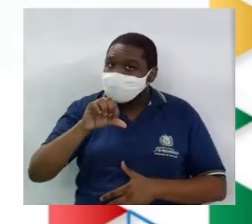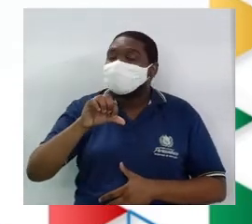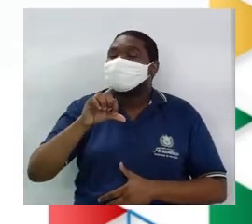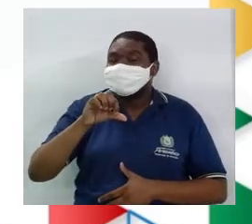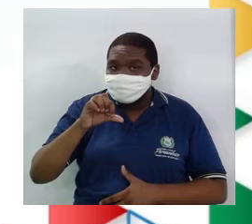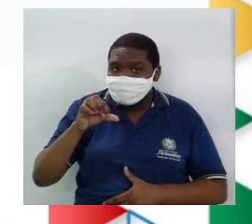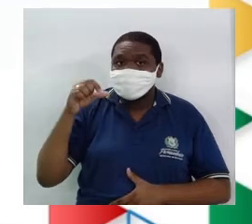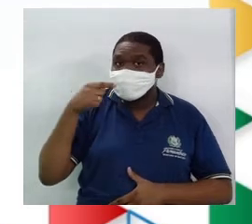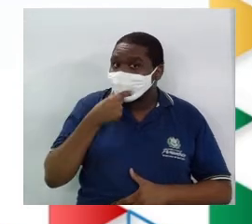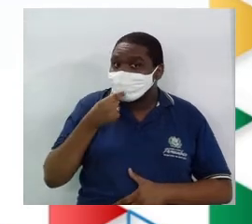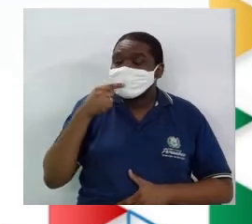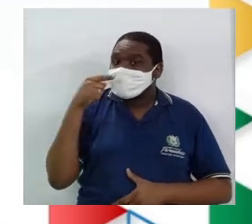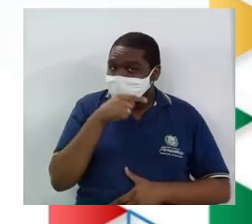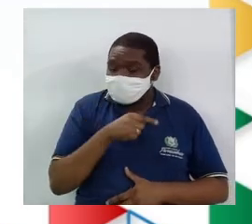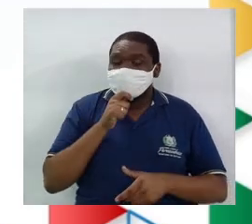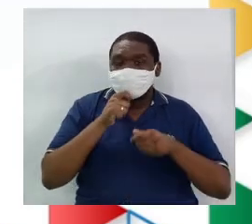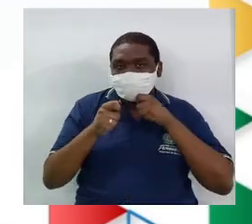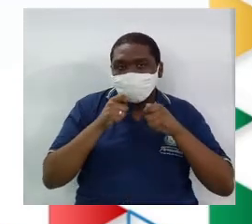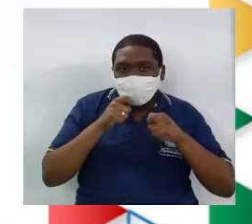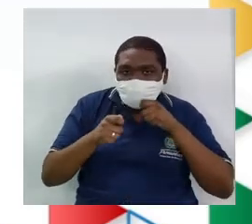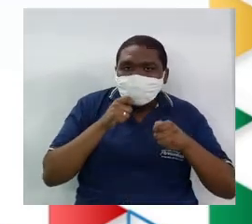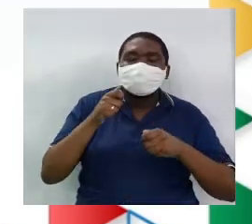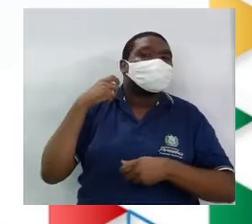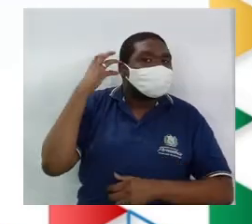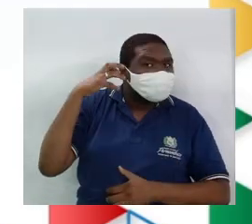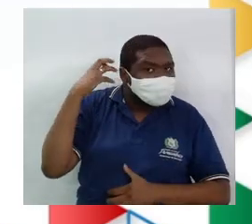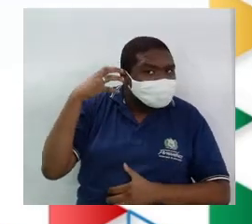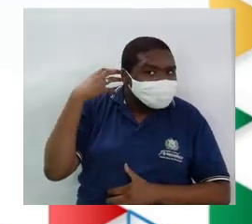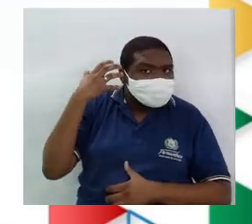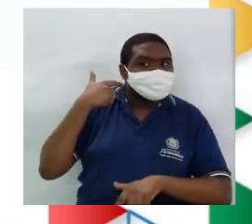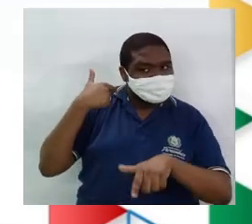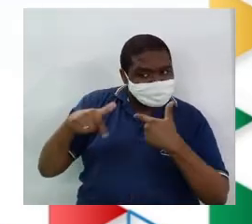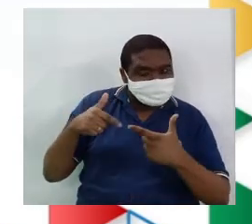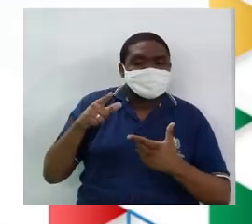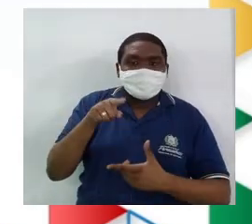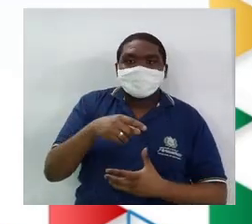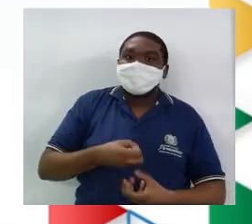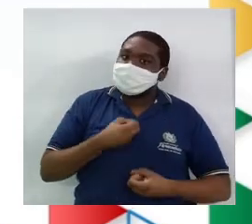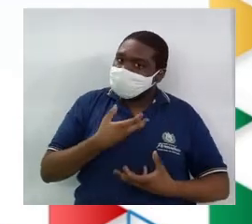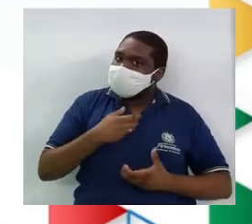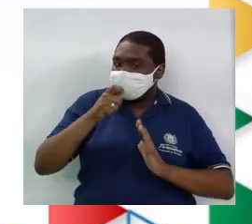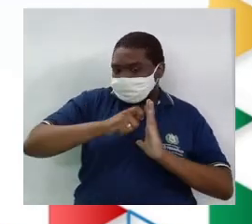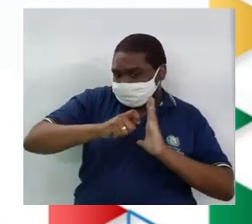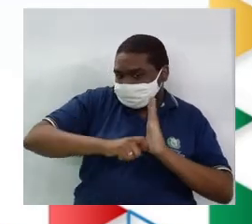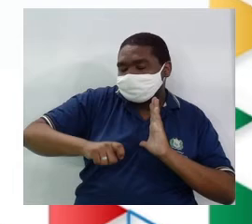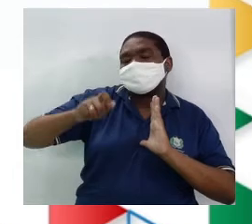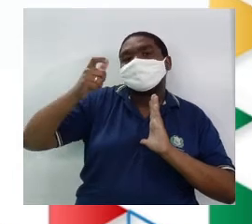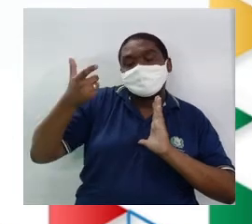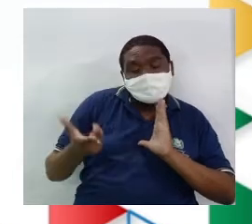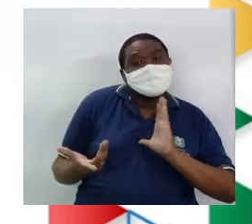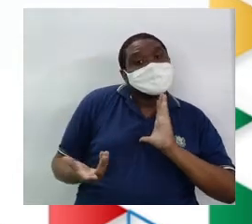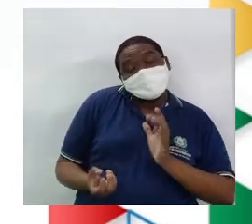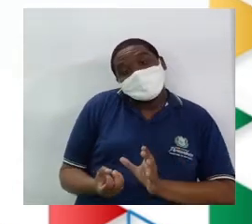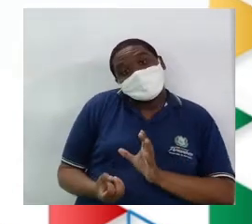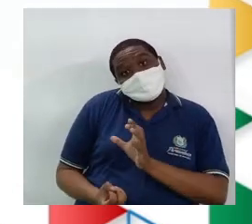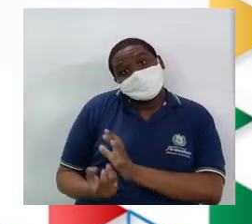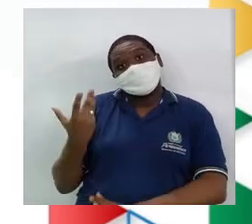falei, um radialista, olha, foi poeta, escritor e fundador e